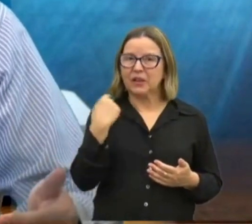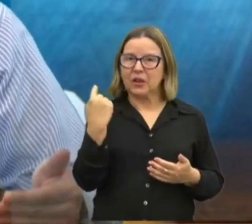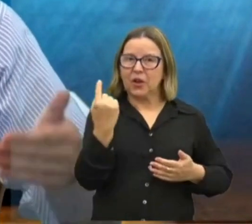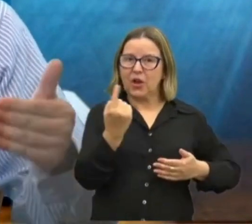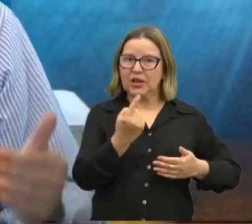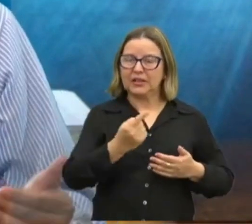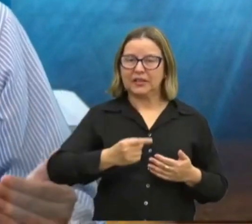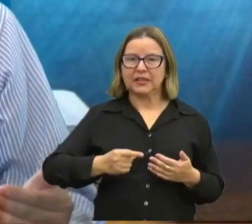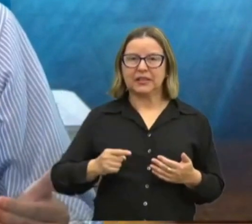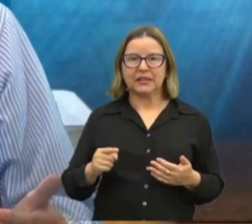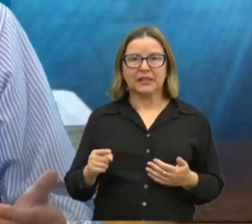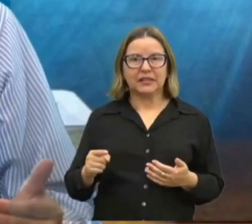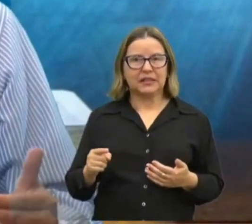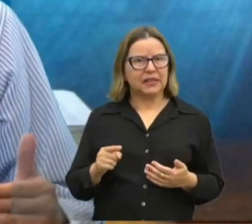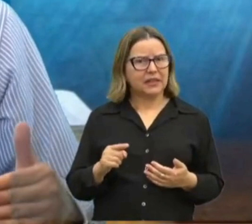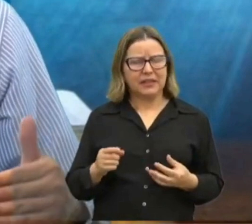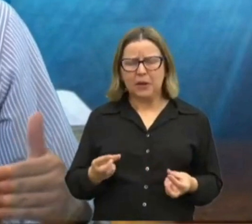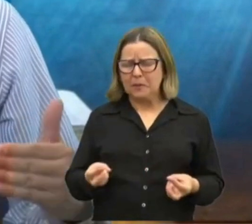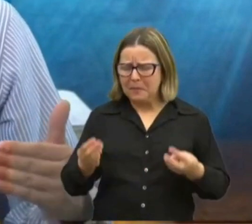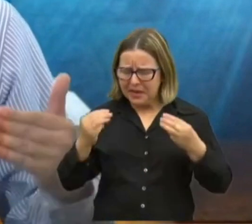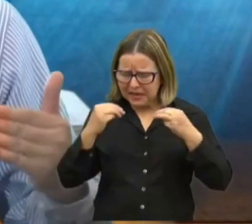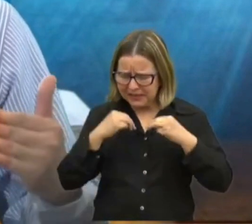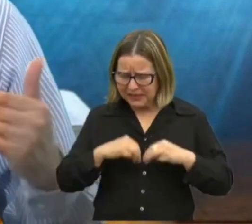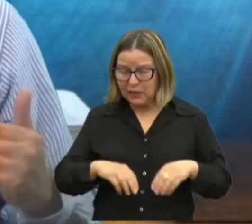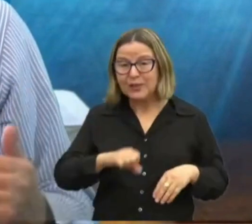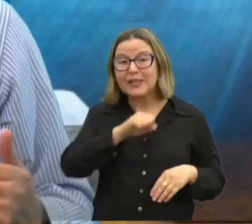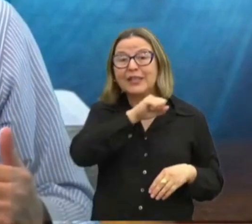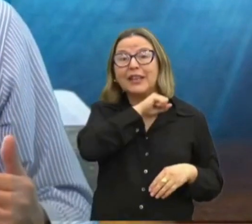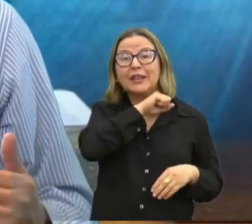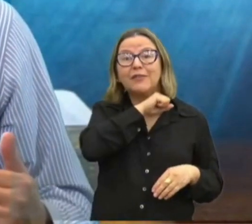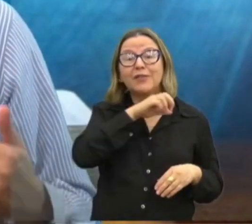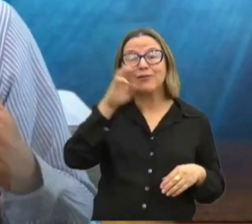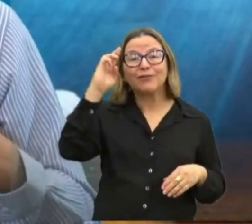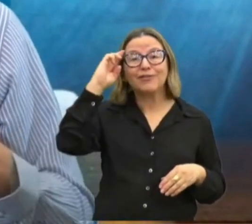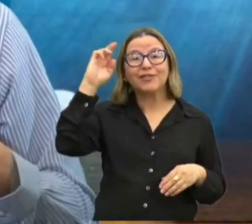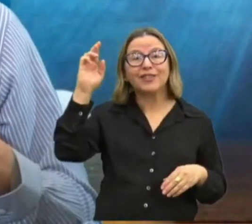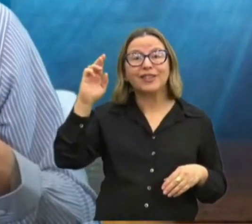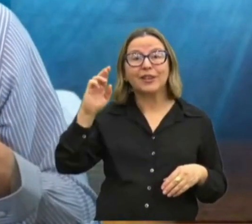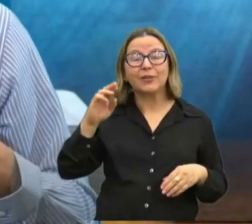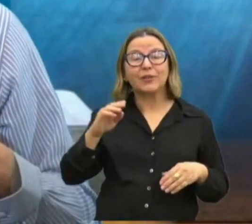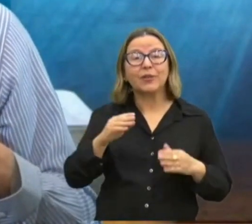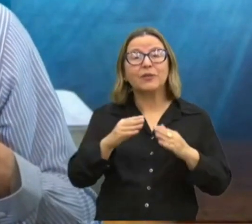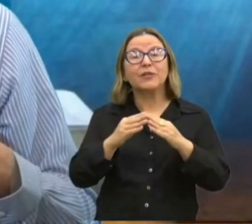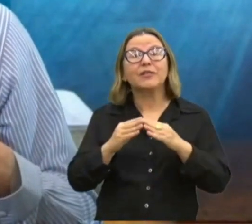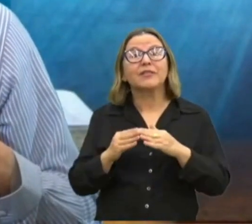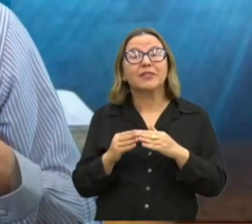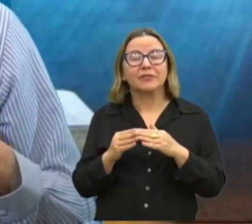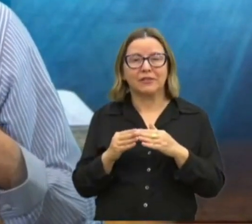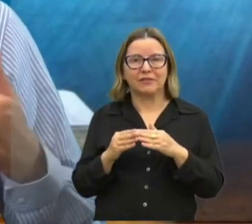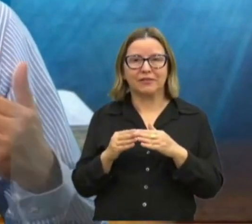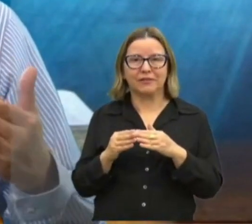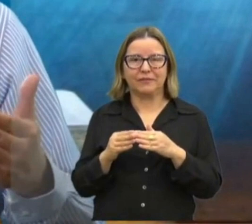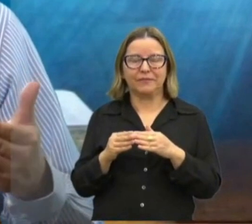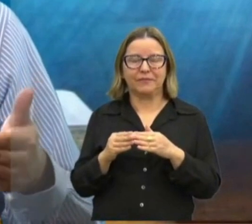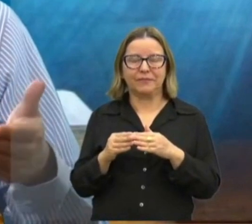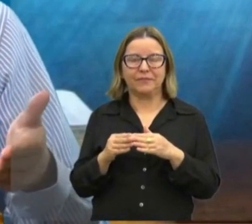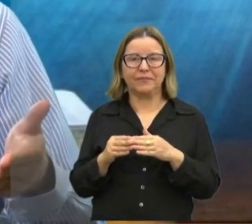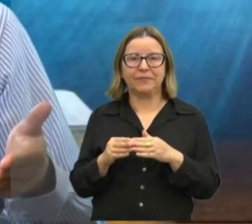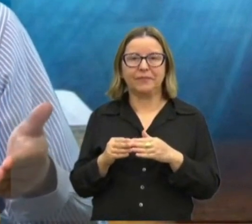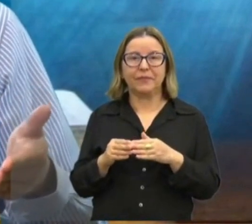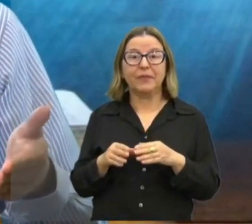aquele sacrifício em nosso favor por conta de algo que exista em nós. Porque